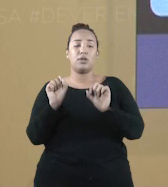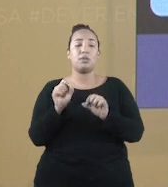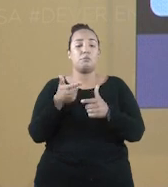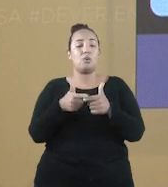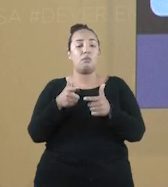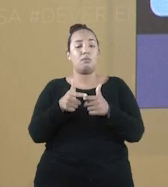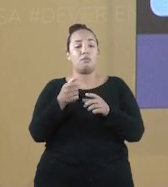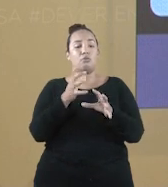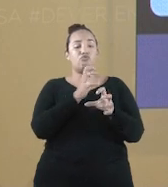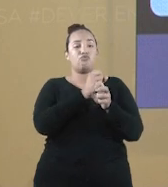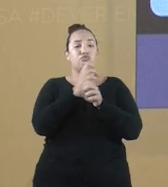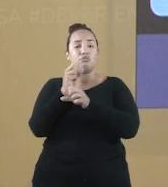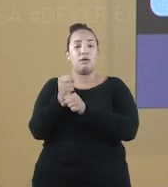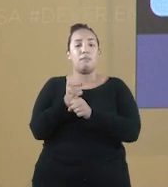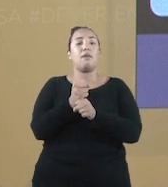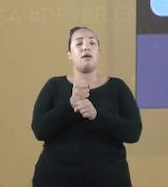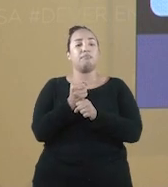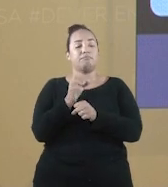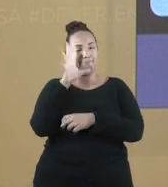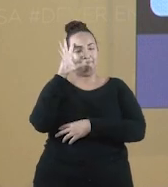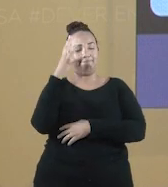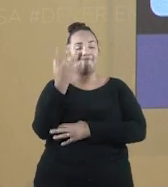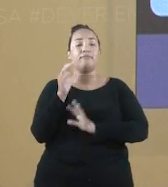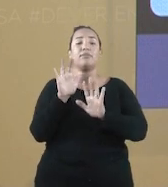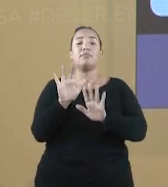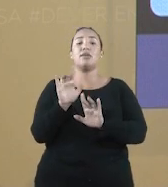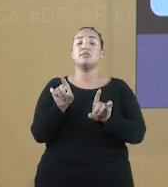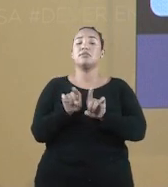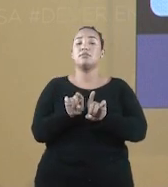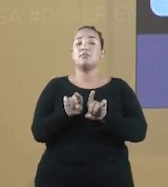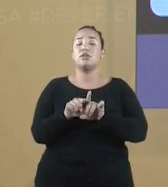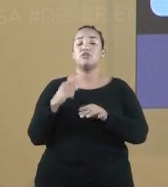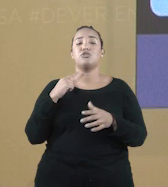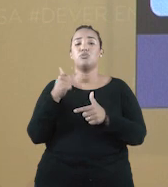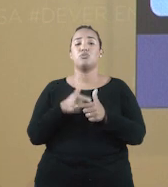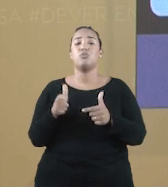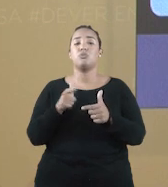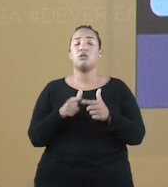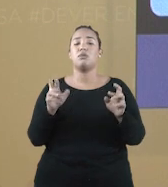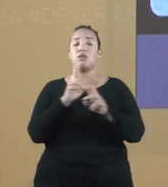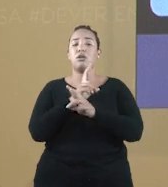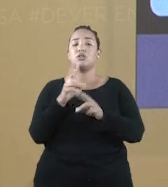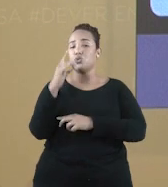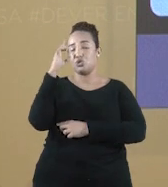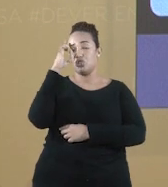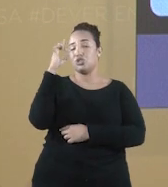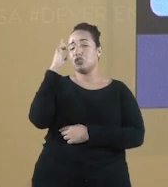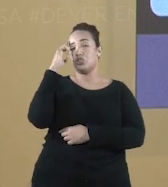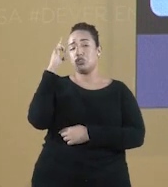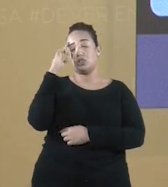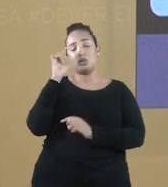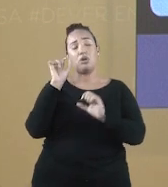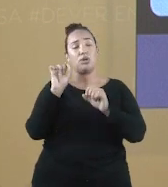para contar. Porém, o homem ainda tinha que resolver outro problema relacionado ao seu cotidiano, e